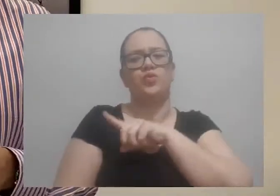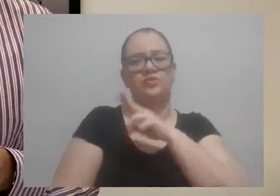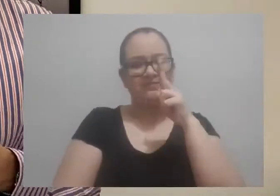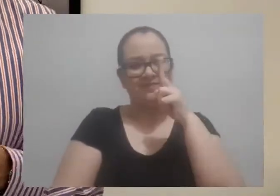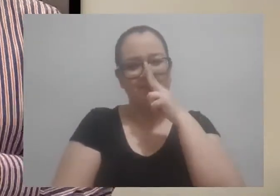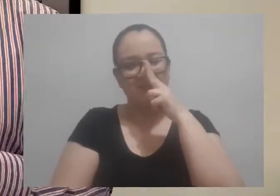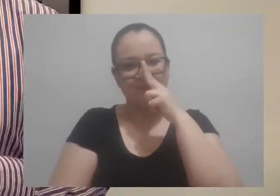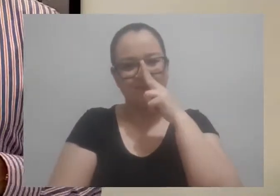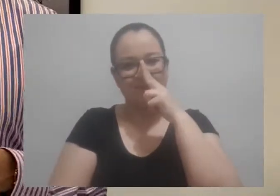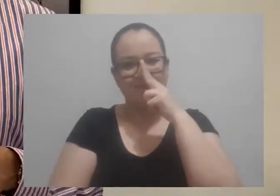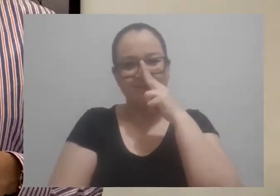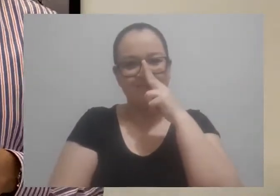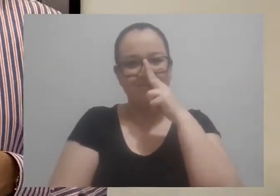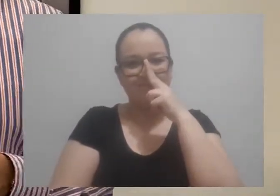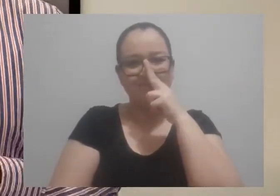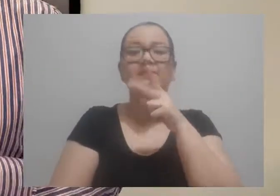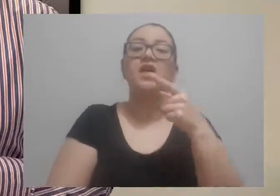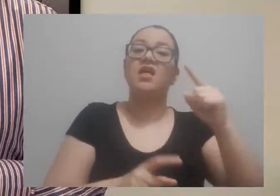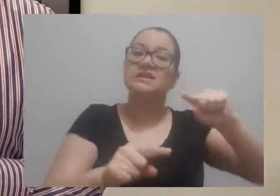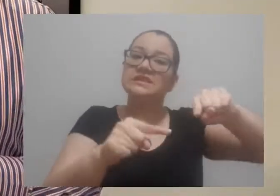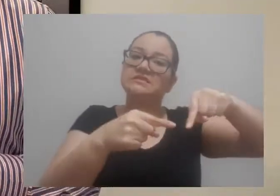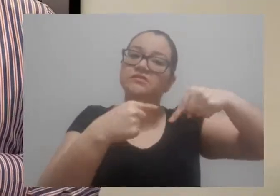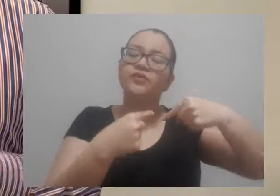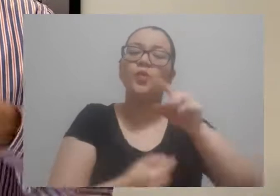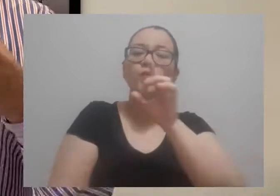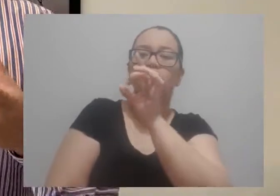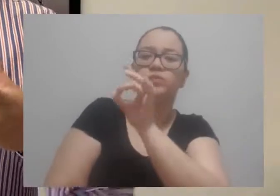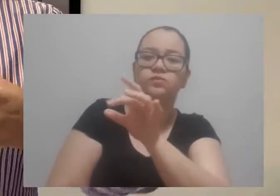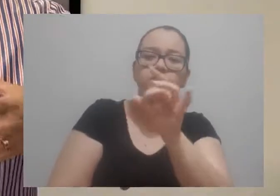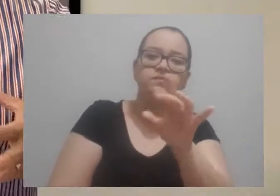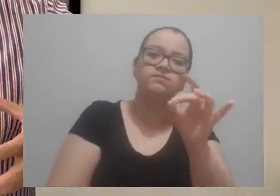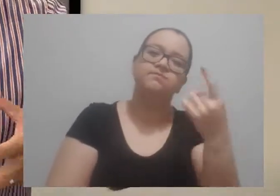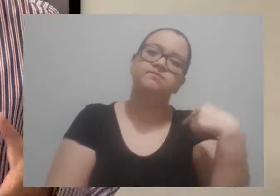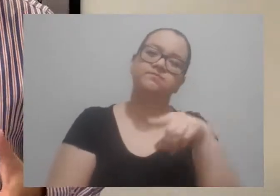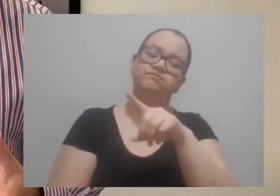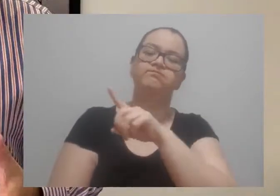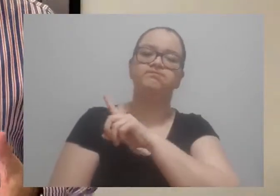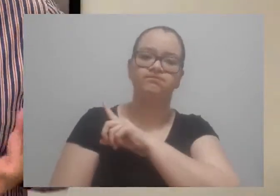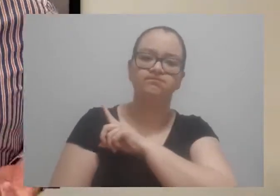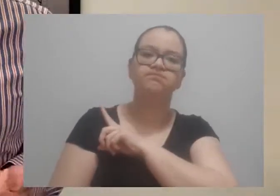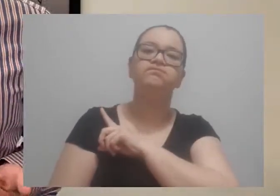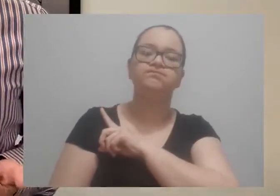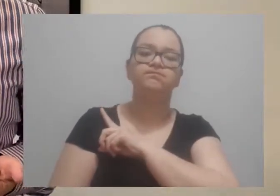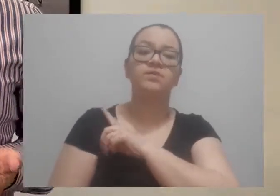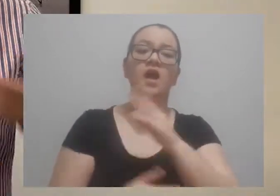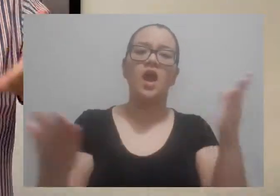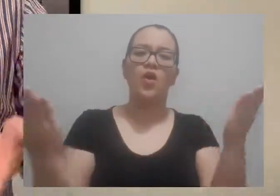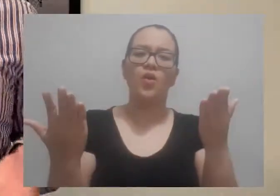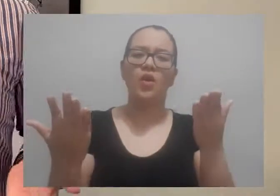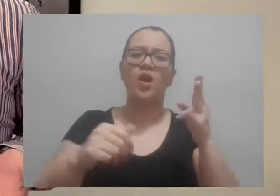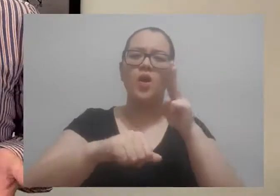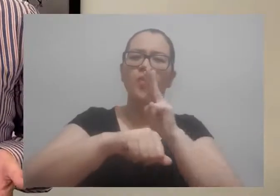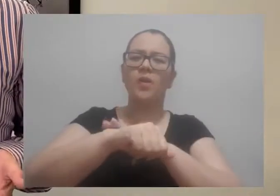desafio para você, esse é o desafio para mim. Esse é o momento de nós olharmos o que Jesus está nos ensinando, a